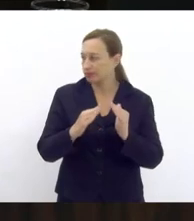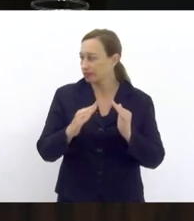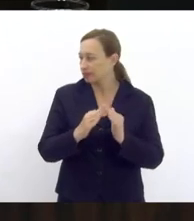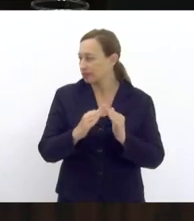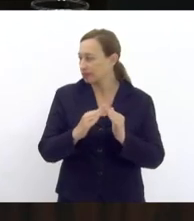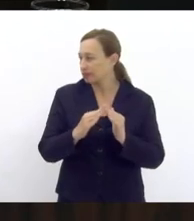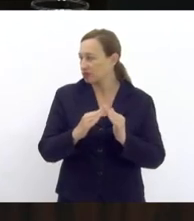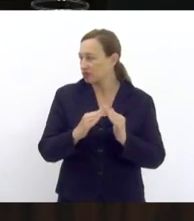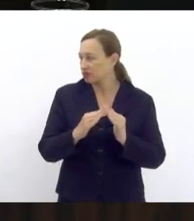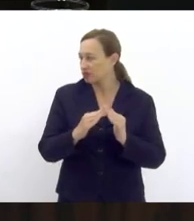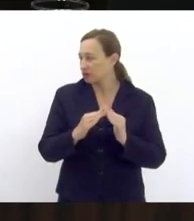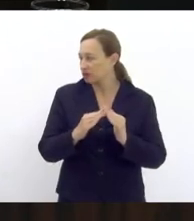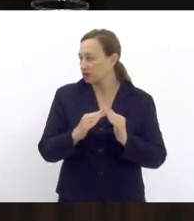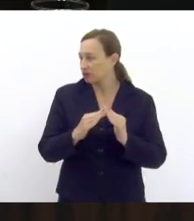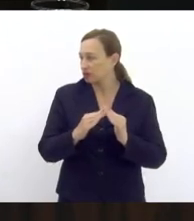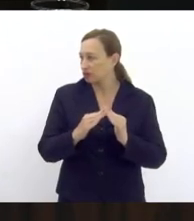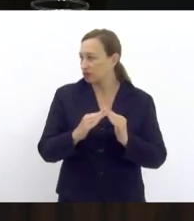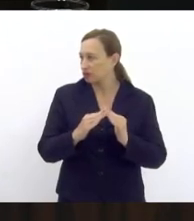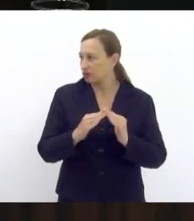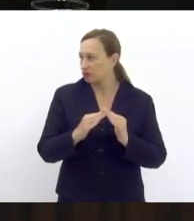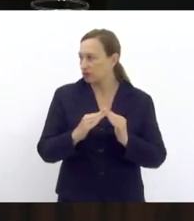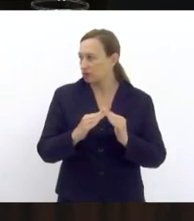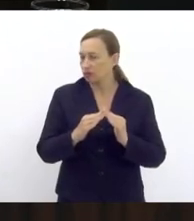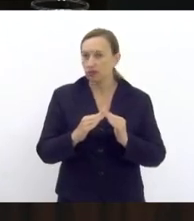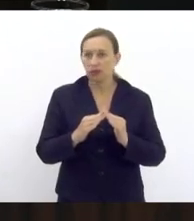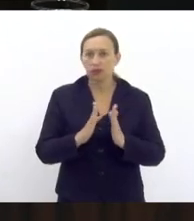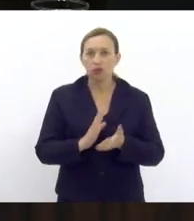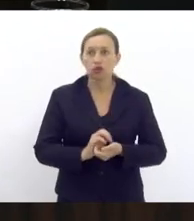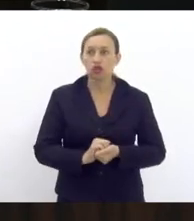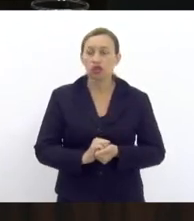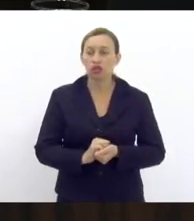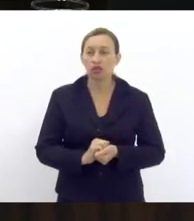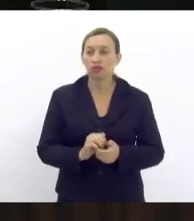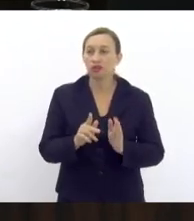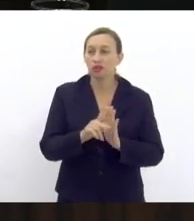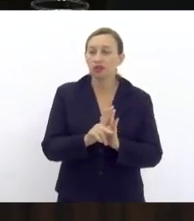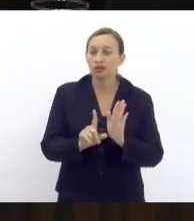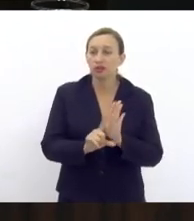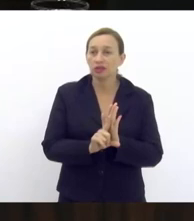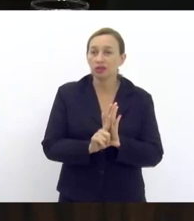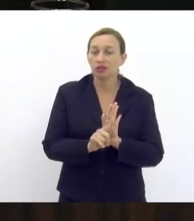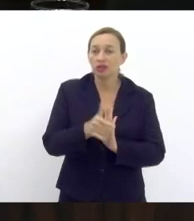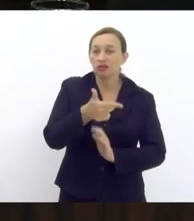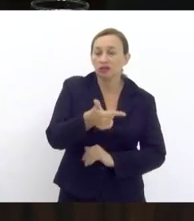em tramitação ordinária e em primeira discussão, projeto de lei